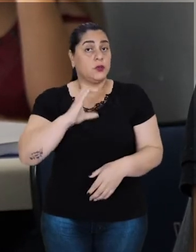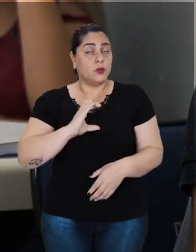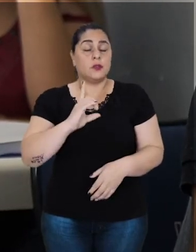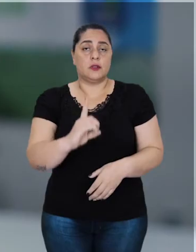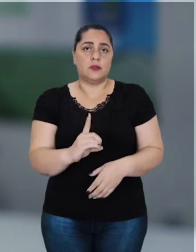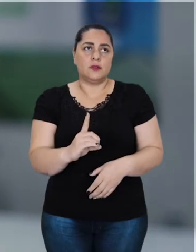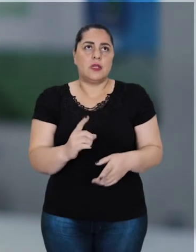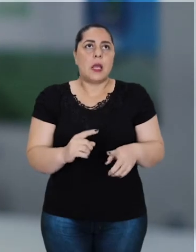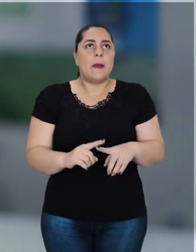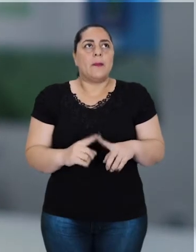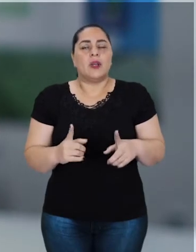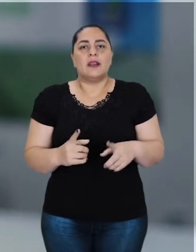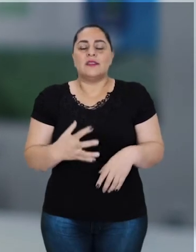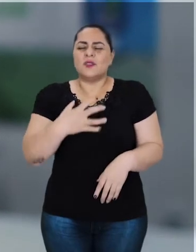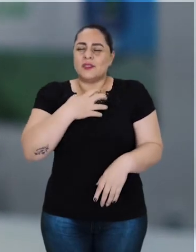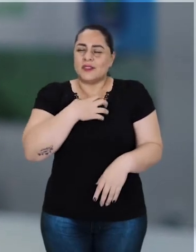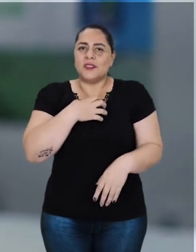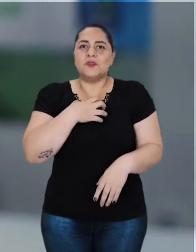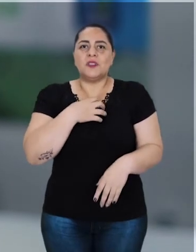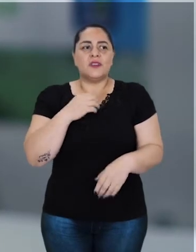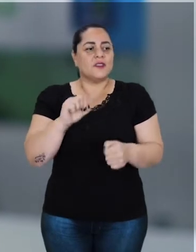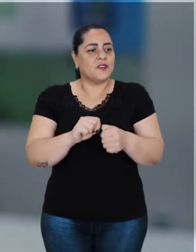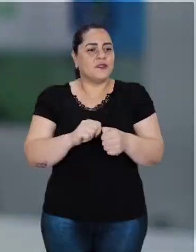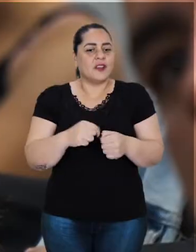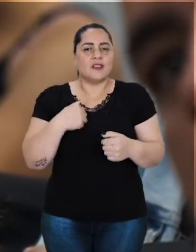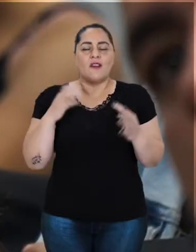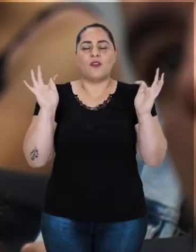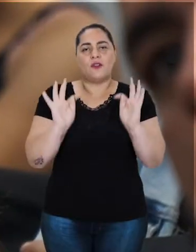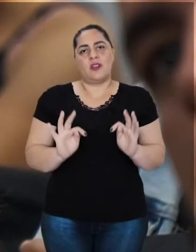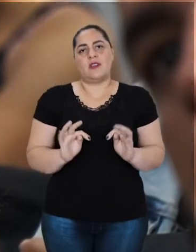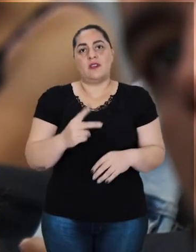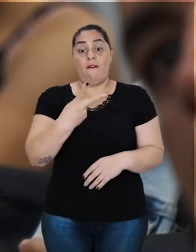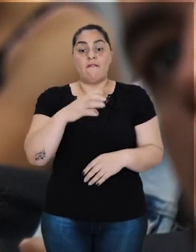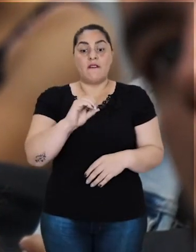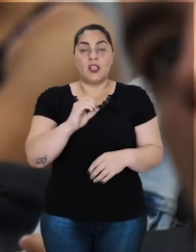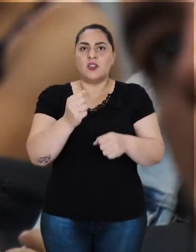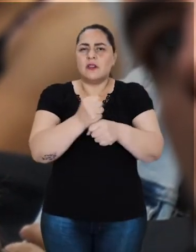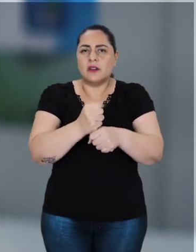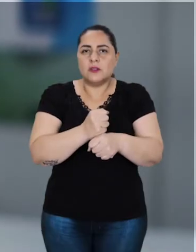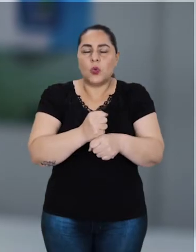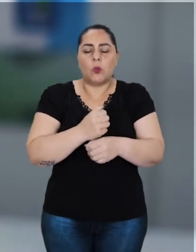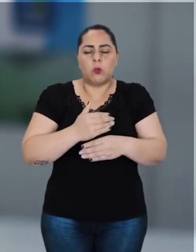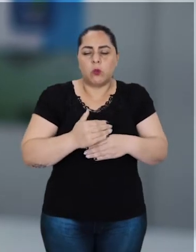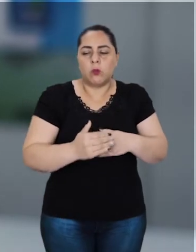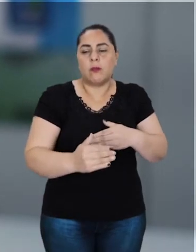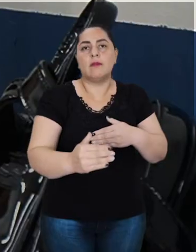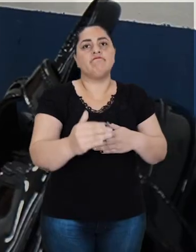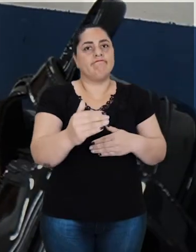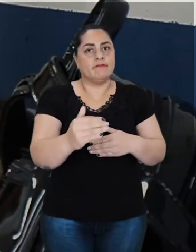coordenadora e é um sentimento realmente de realização. 20 anos é uma caminhada muito longa. Nós